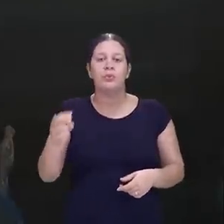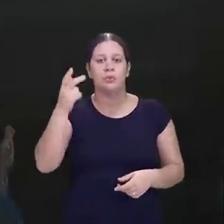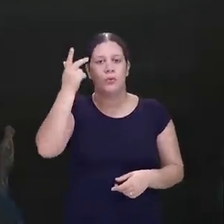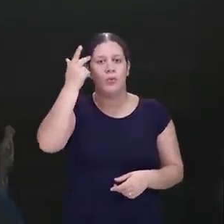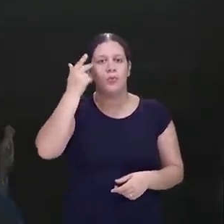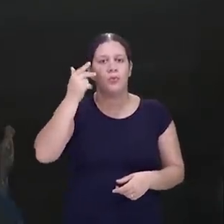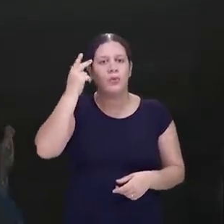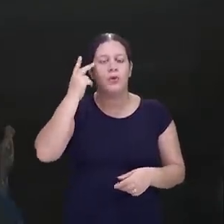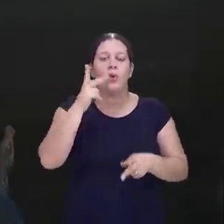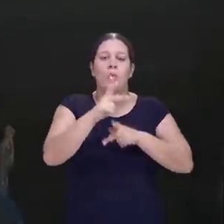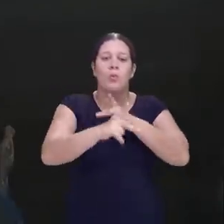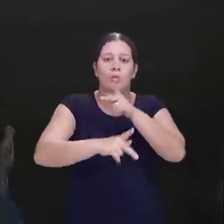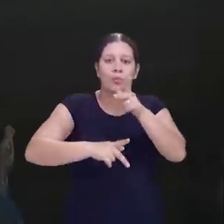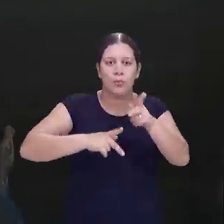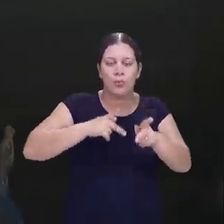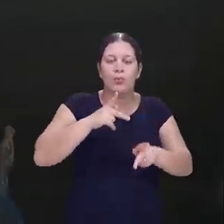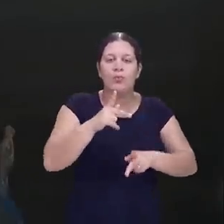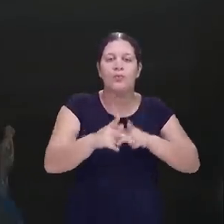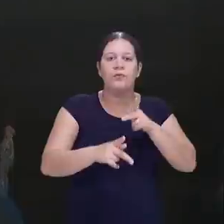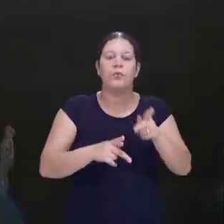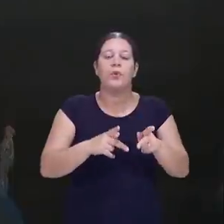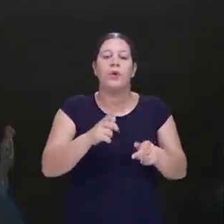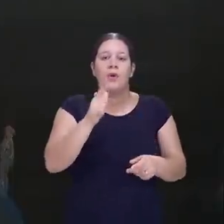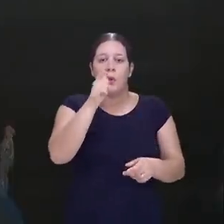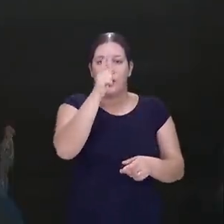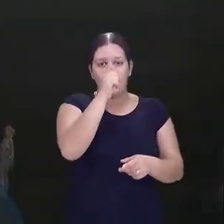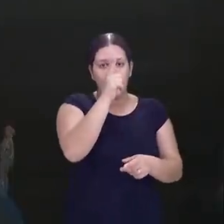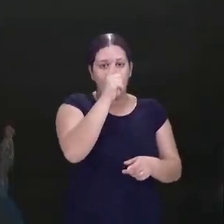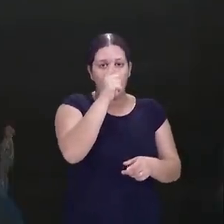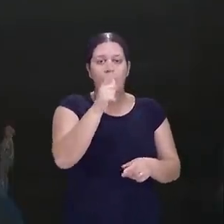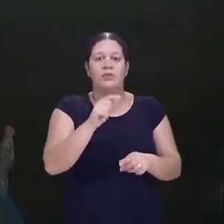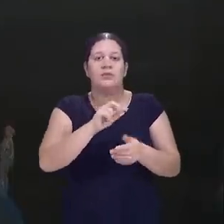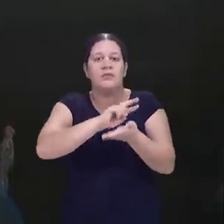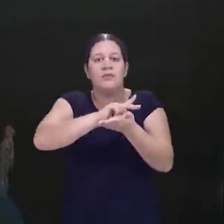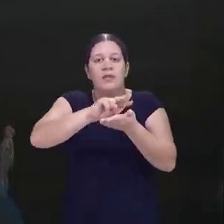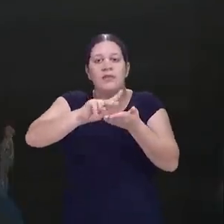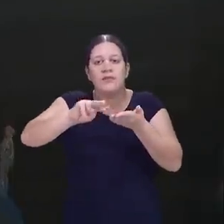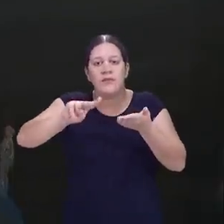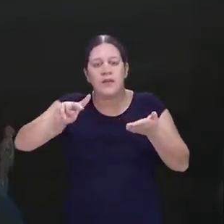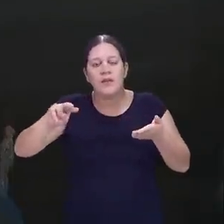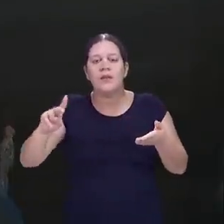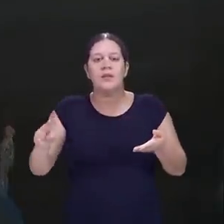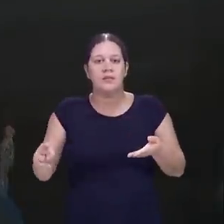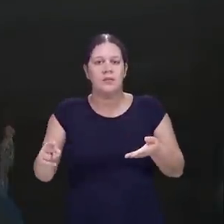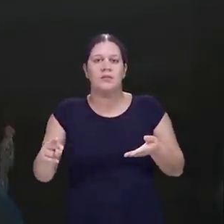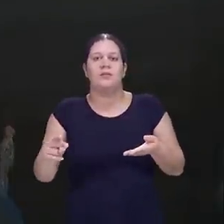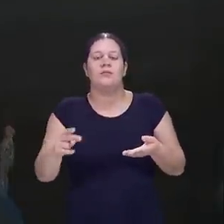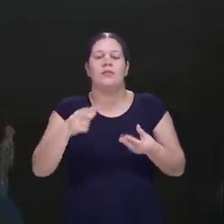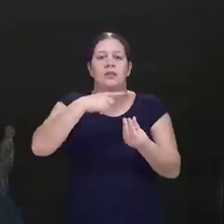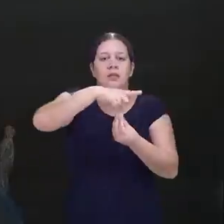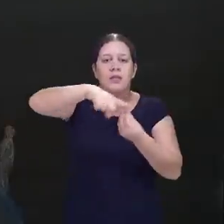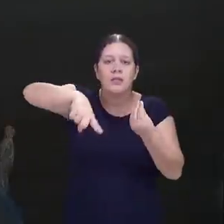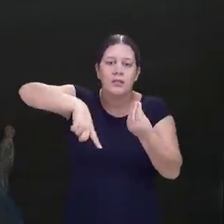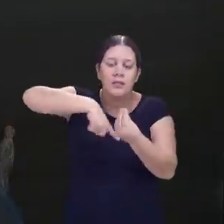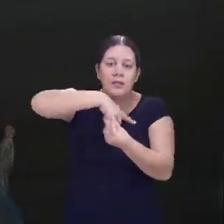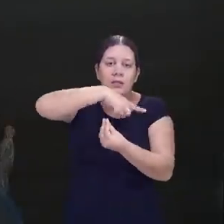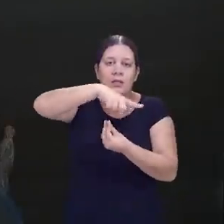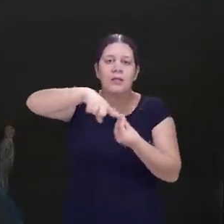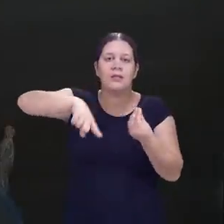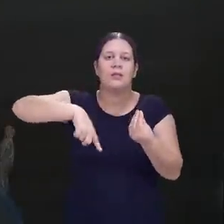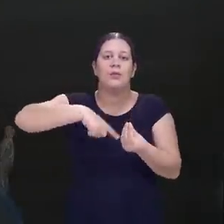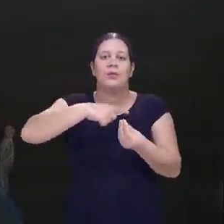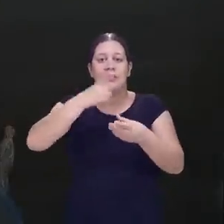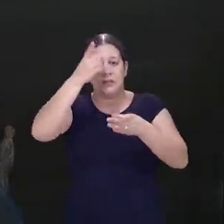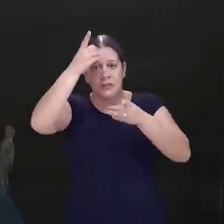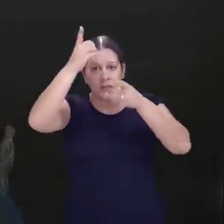comum. O povo grego, por exemplo, formado por diversas outras nacionalidades, ilhas que têm